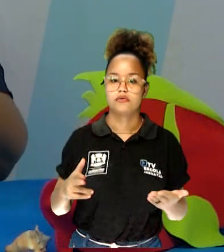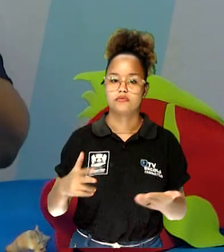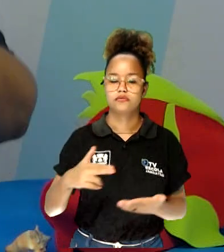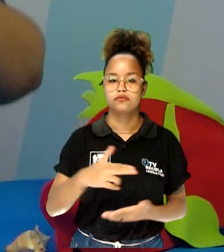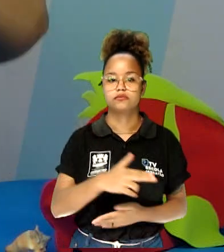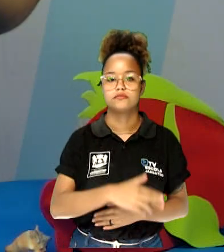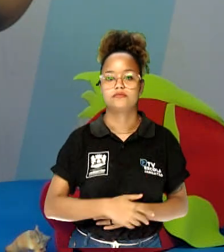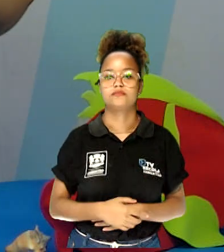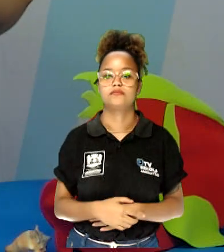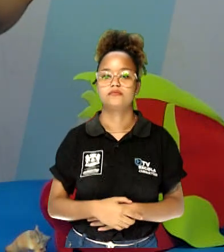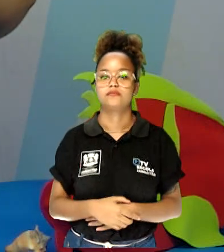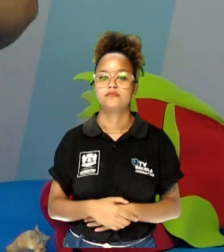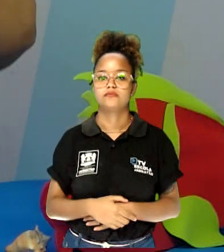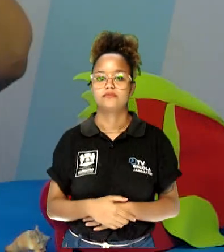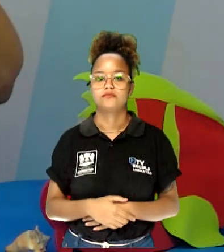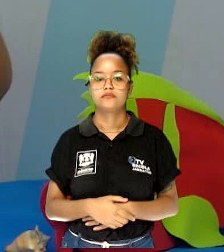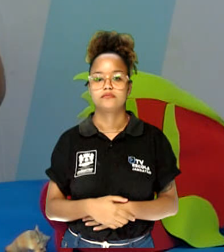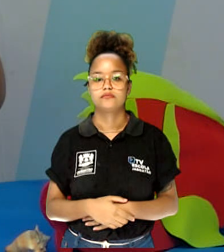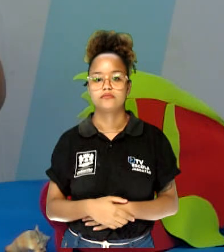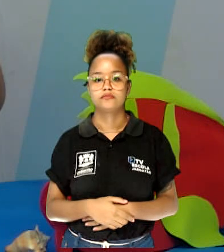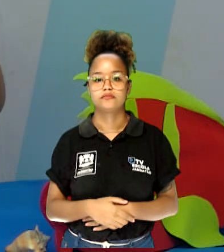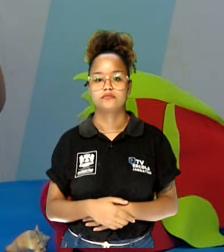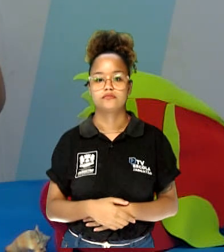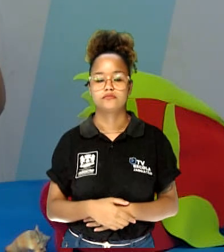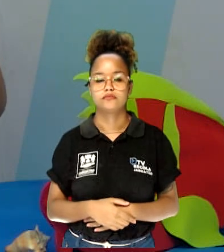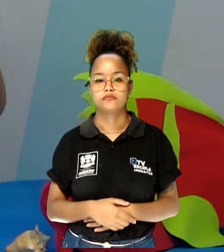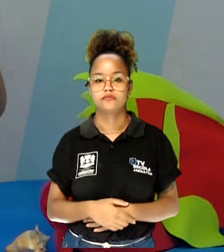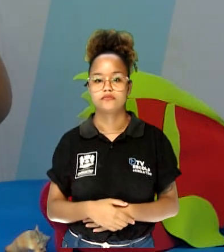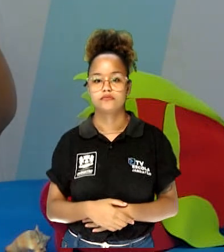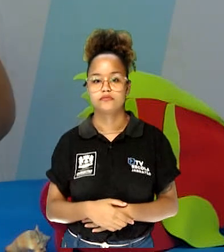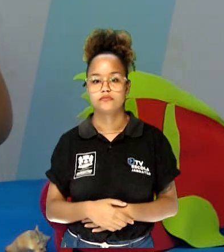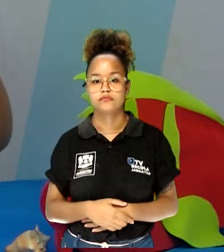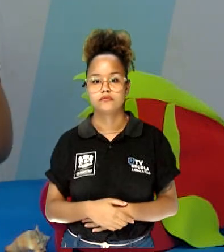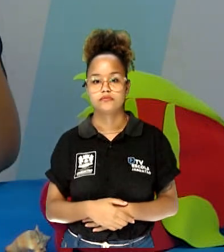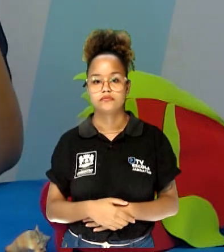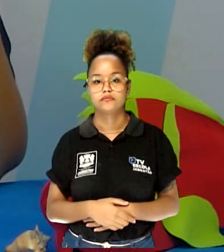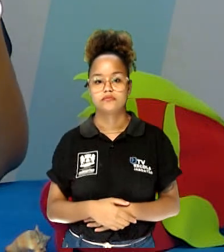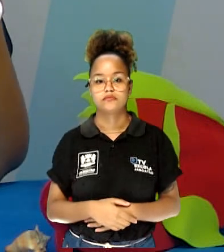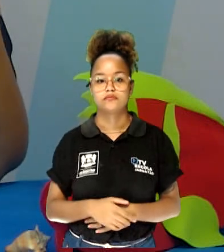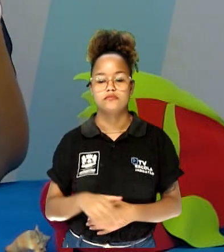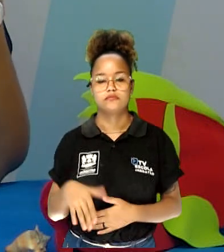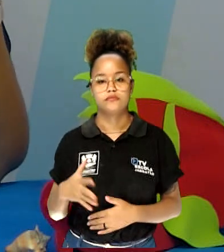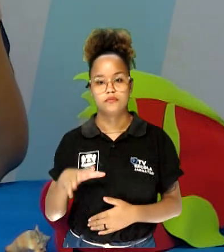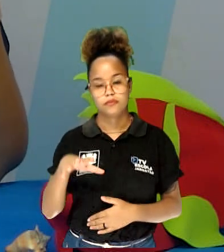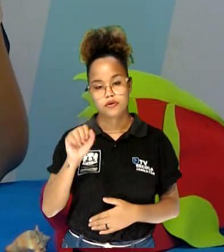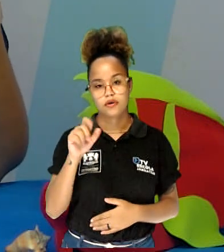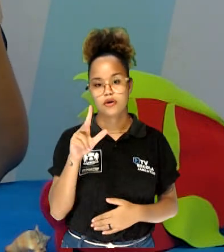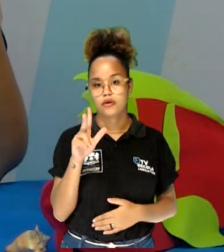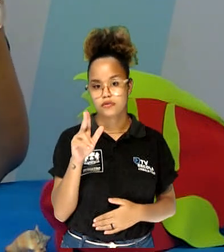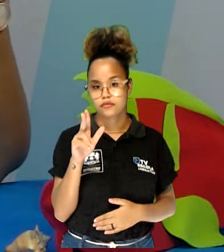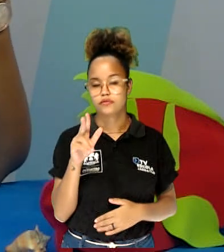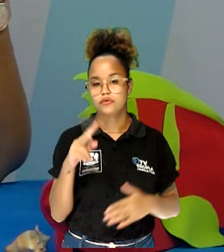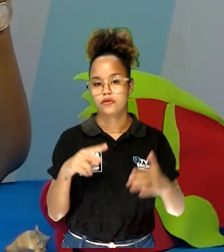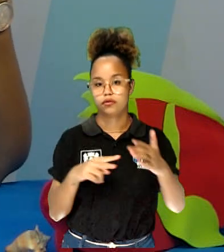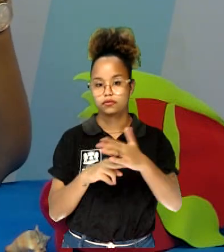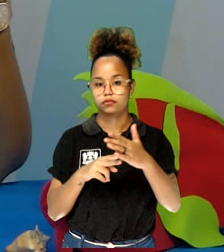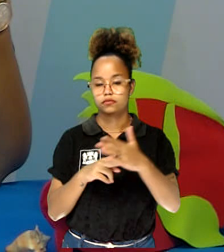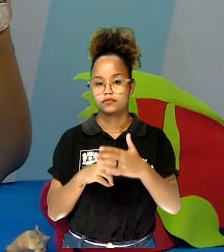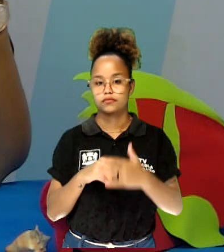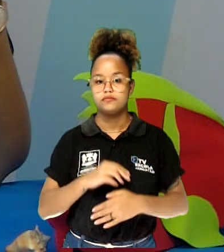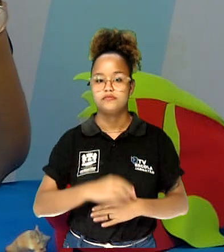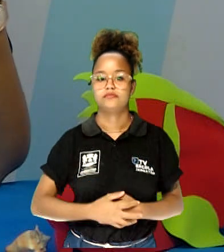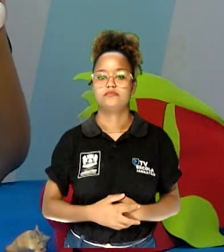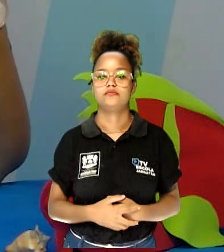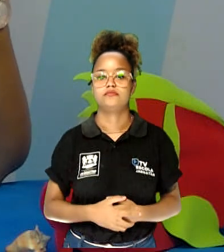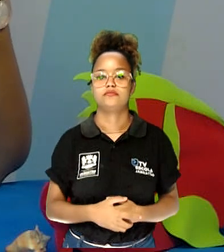Pintei. Frente e verso. Tá vendo? Vou pegar a tesoura sem ponta e